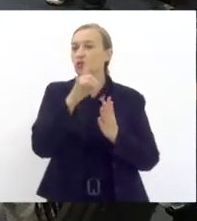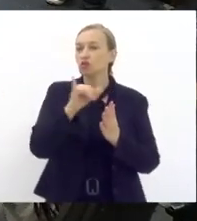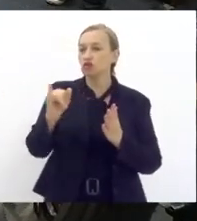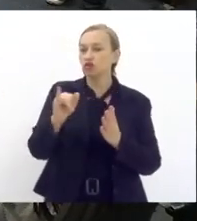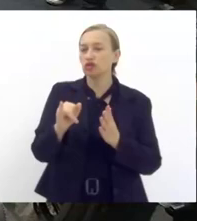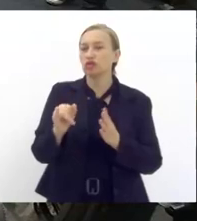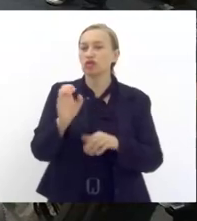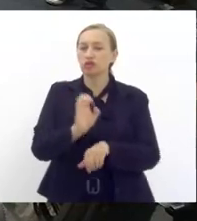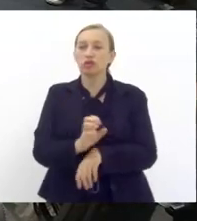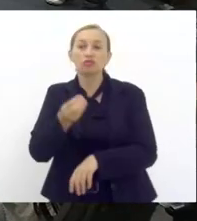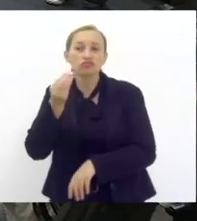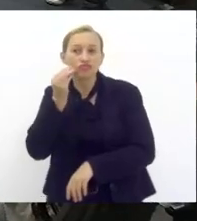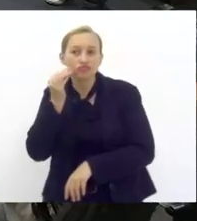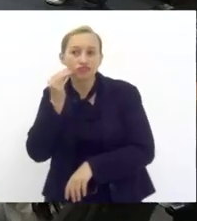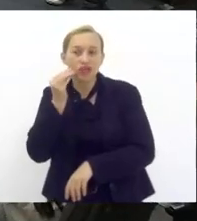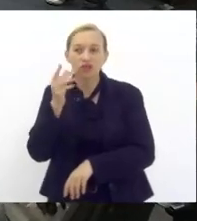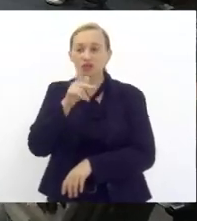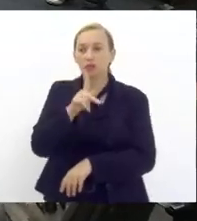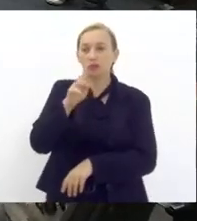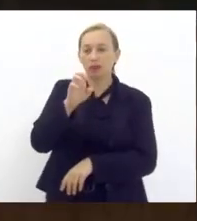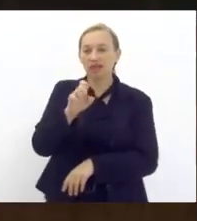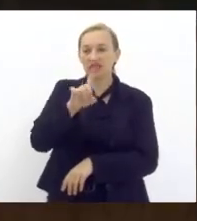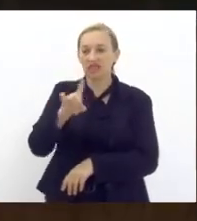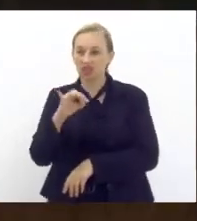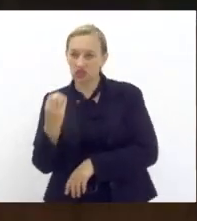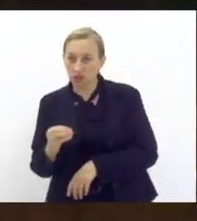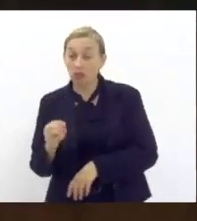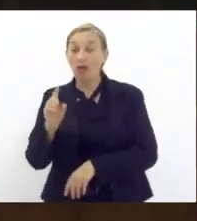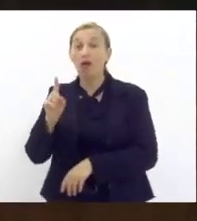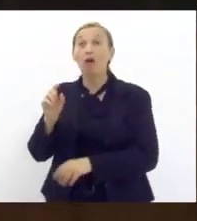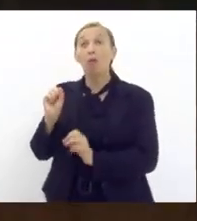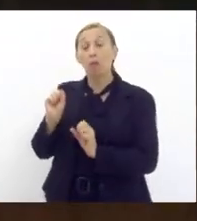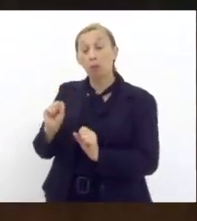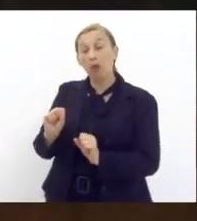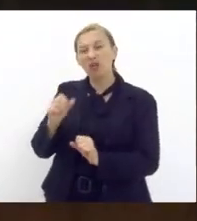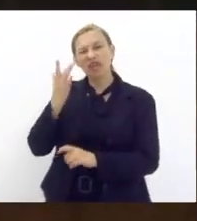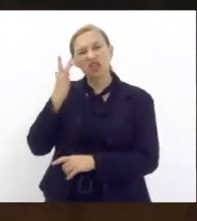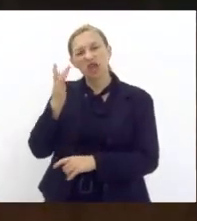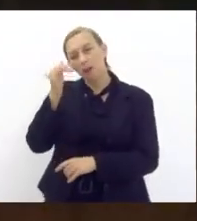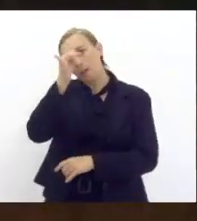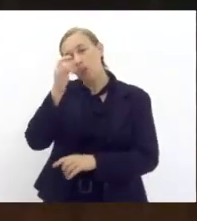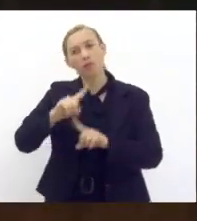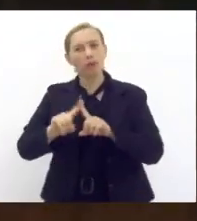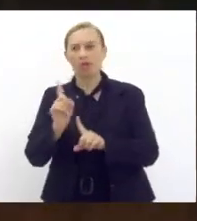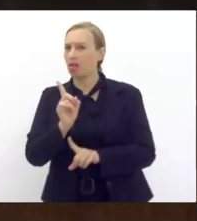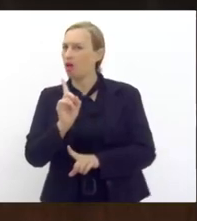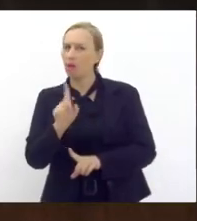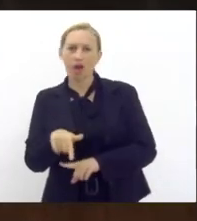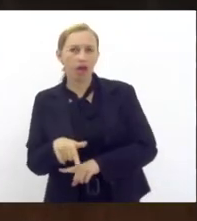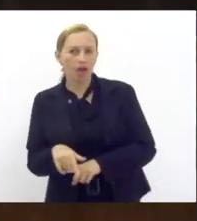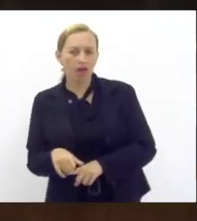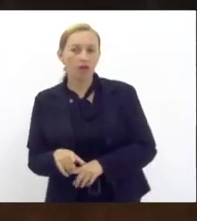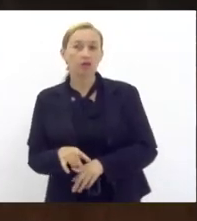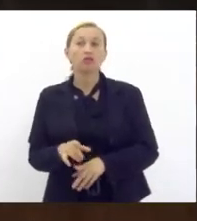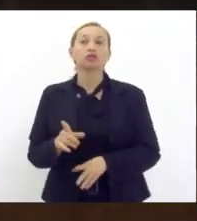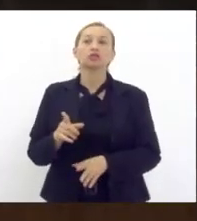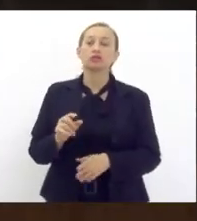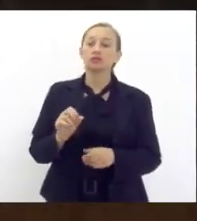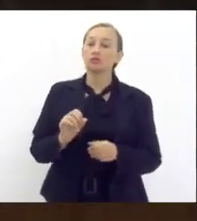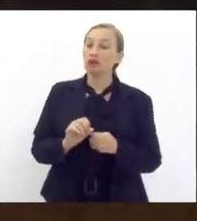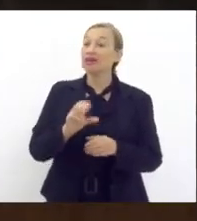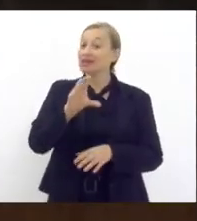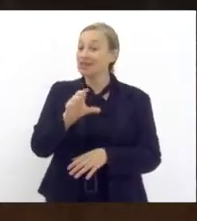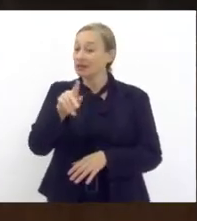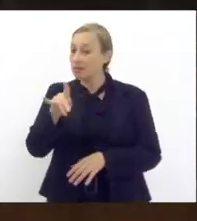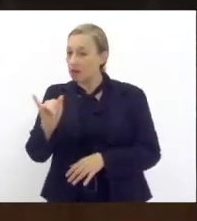do pezinho. Esse pode parecer uma bobagem, mas não é. A gente fez uma CPI